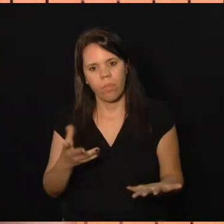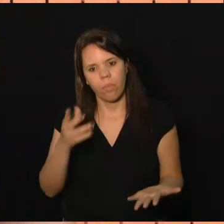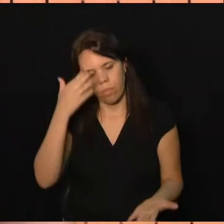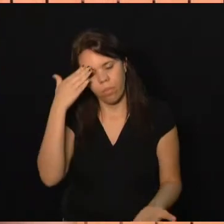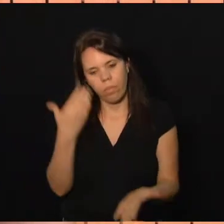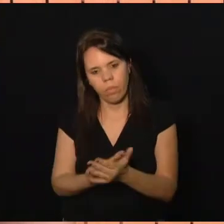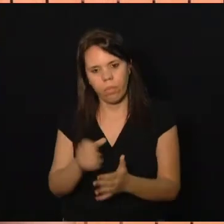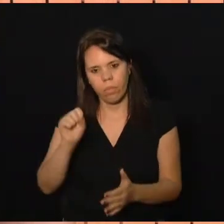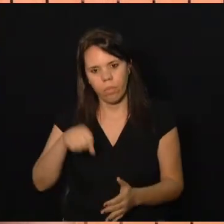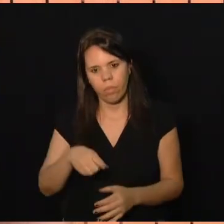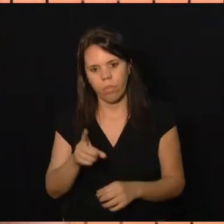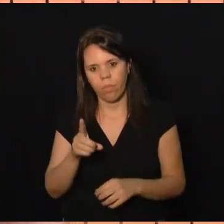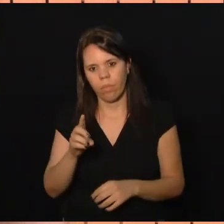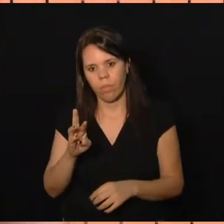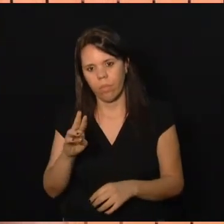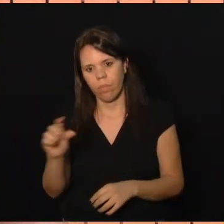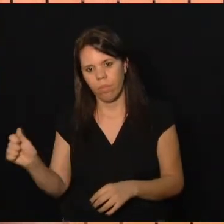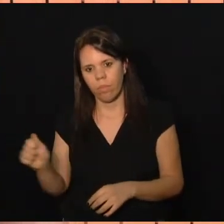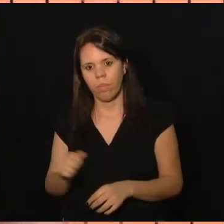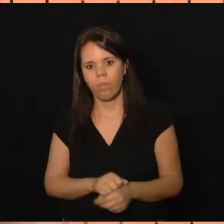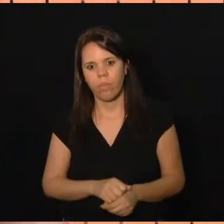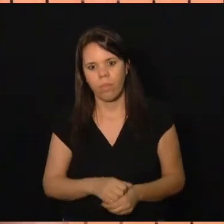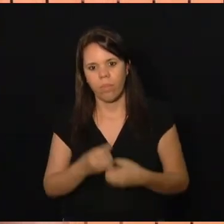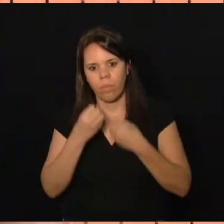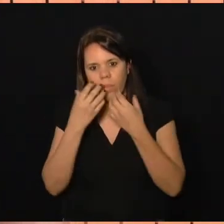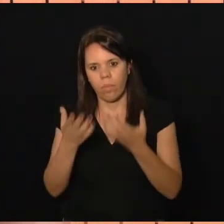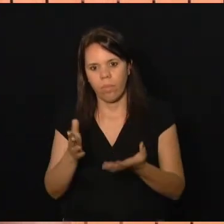que a Débora também compactua com a minha fala,